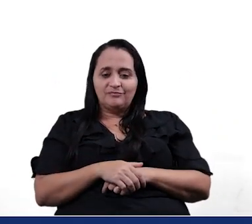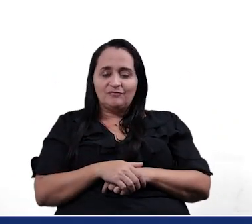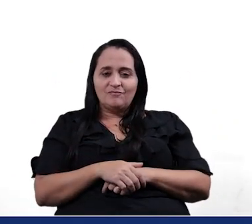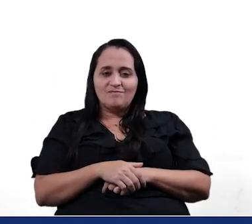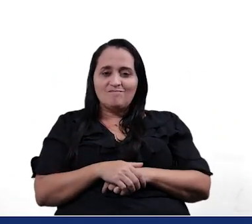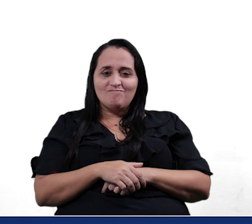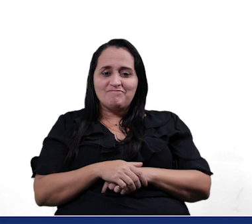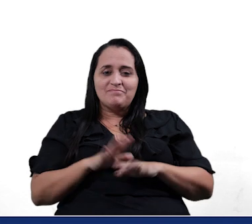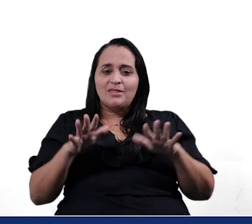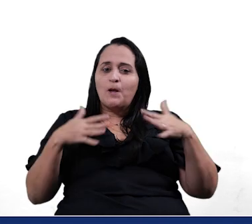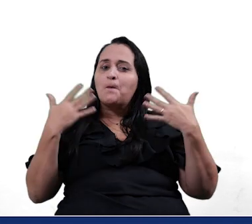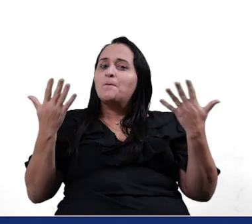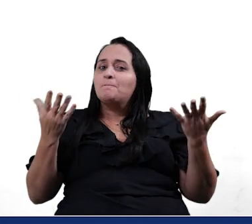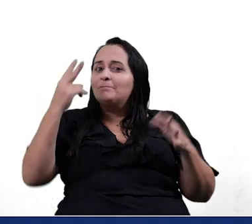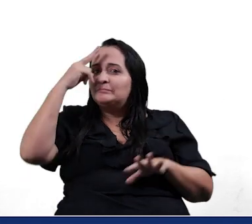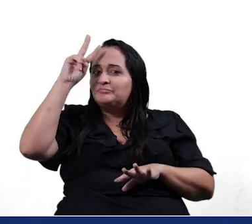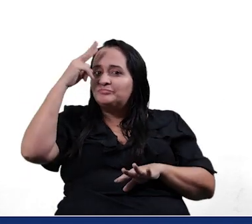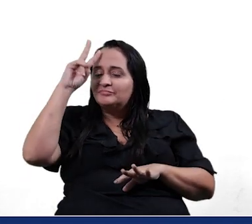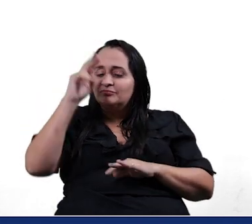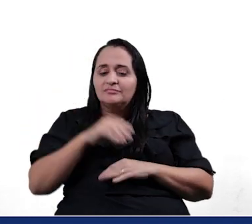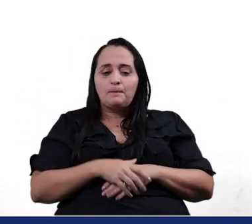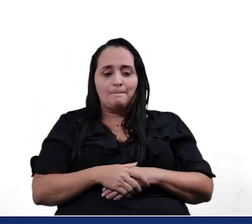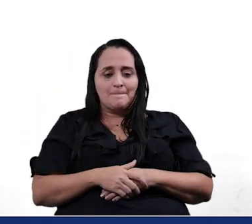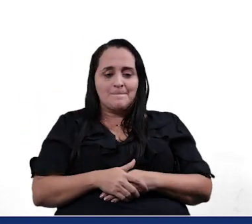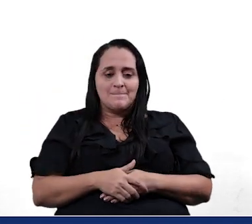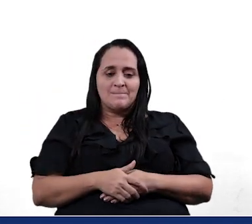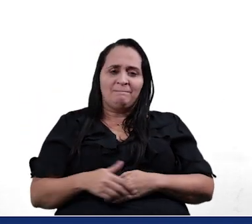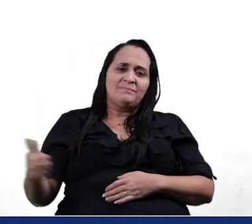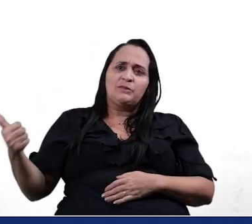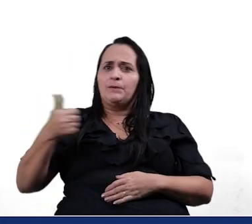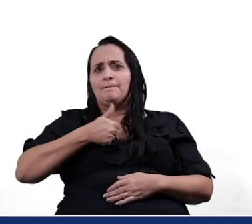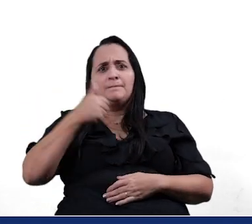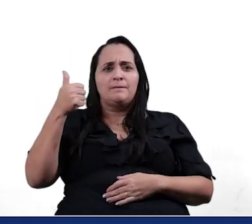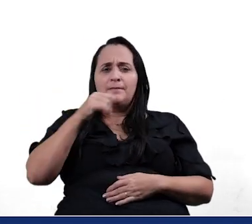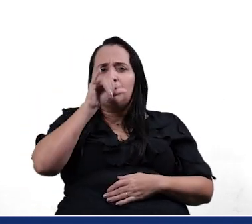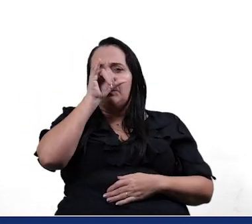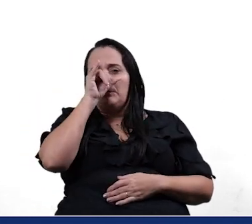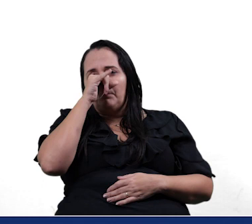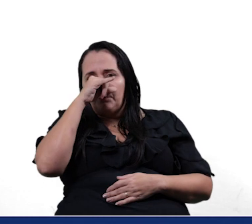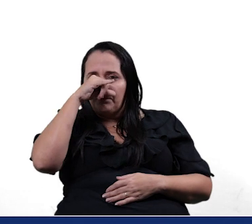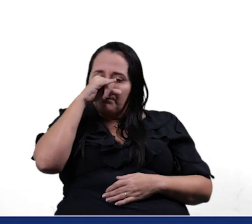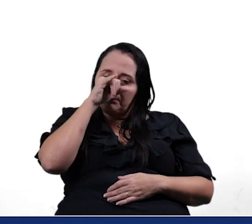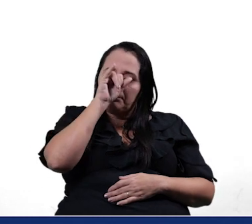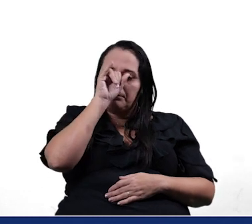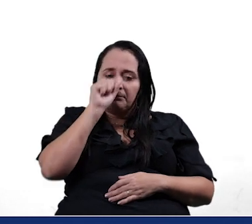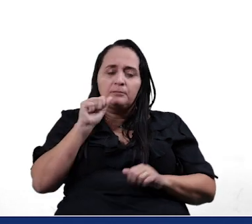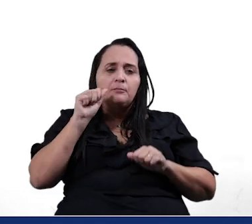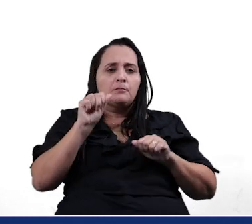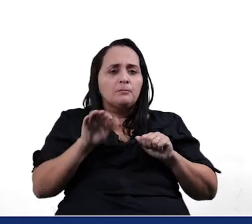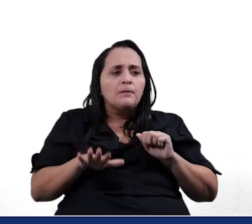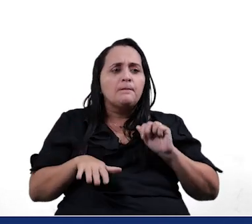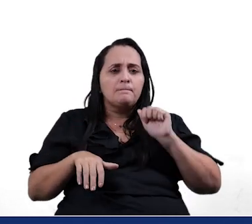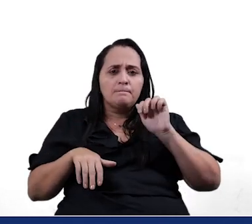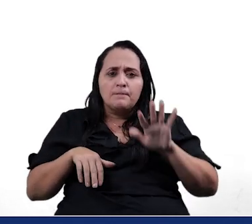de qual história estamos falando? Ó. O primeiro porquinho andou, encontrou o